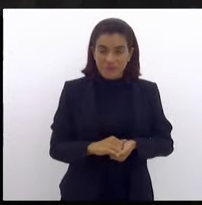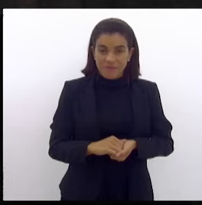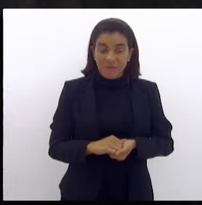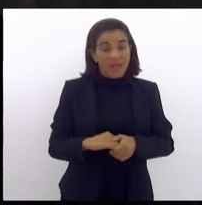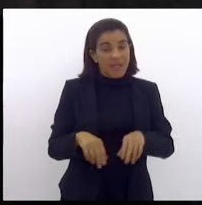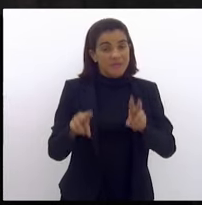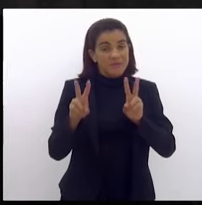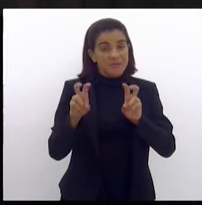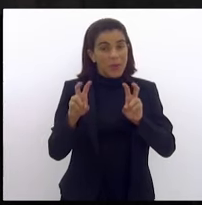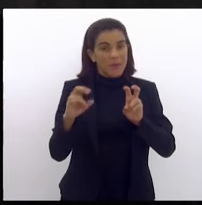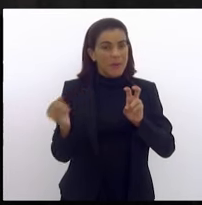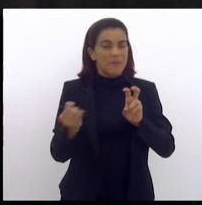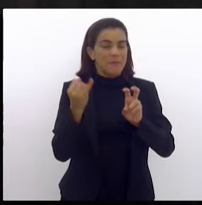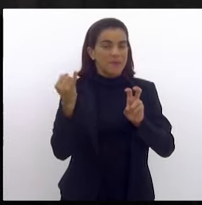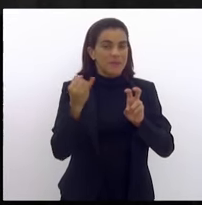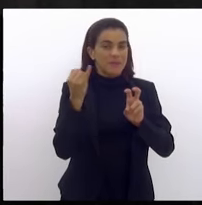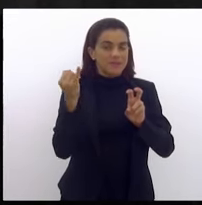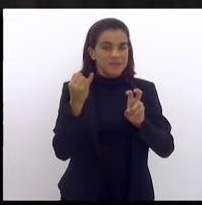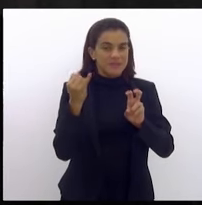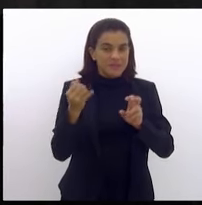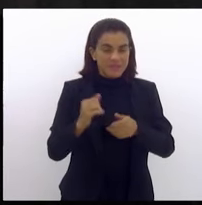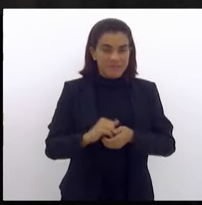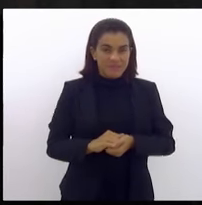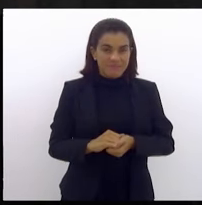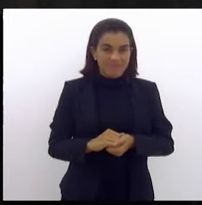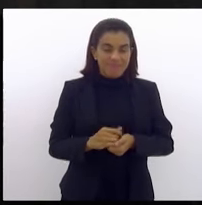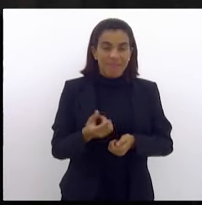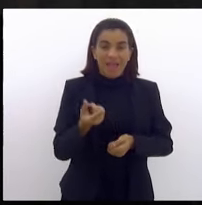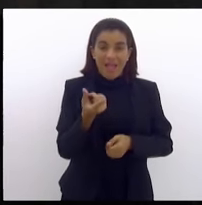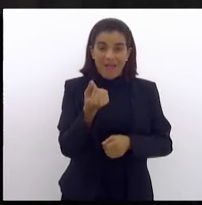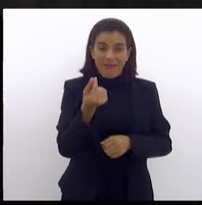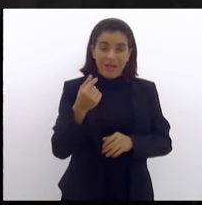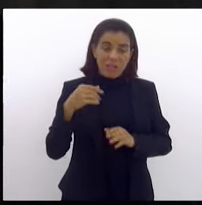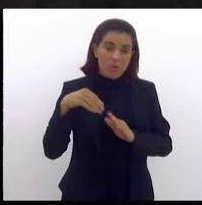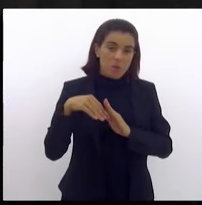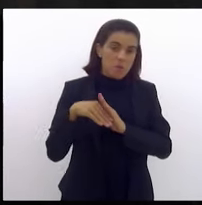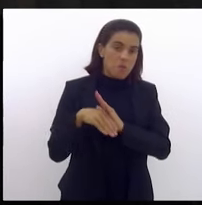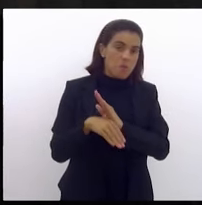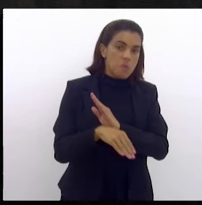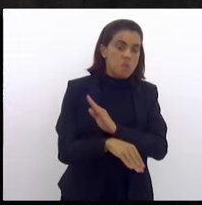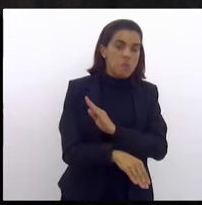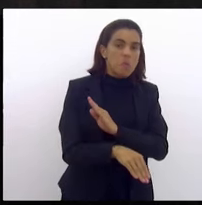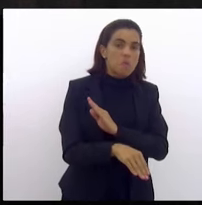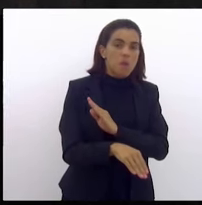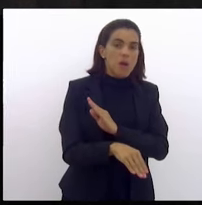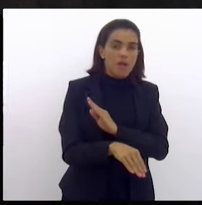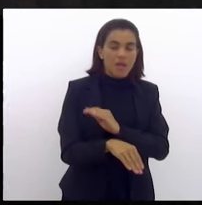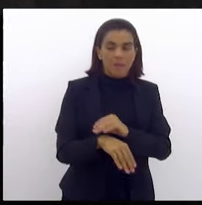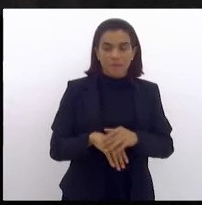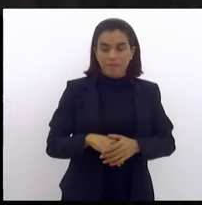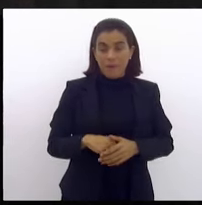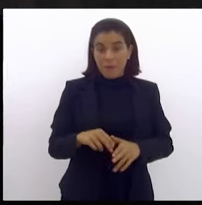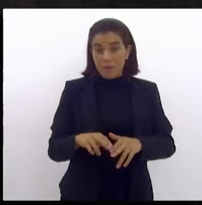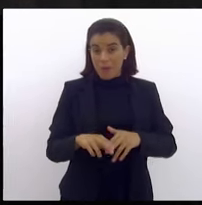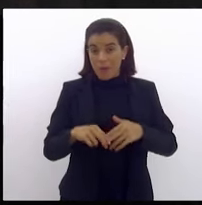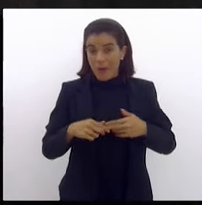Esse é o tema relevante. A falência do Estado batendo a porta